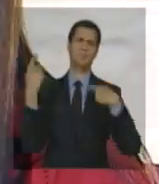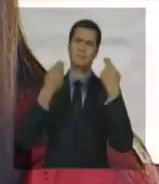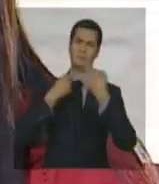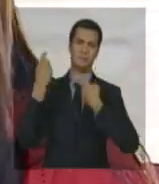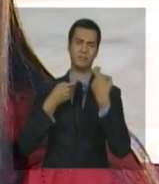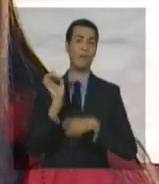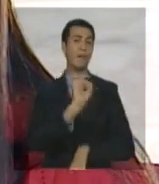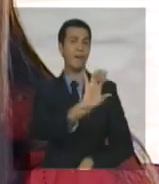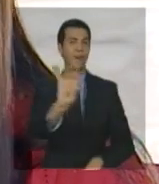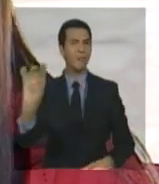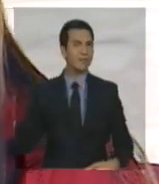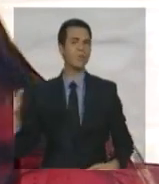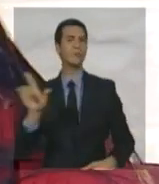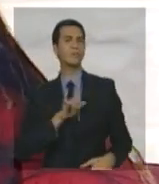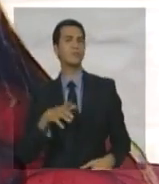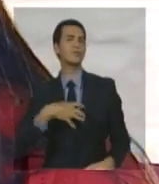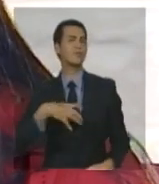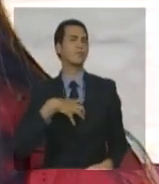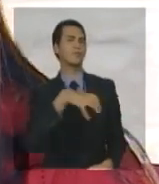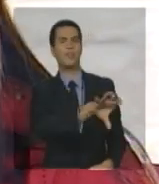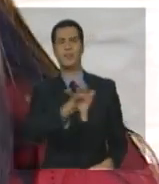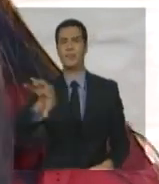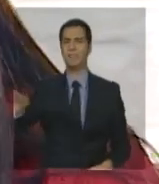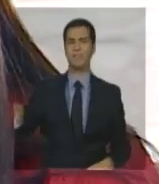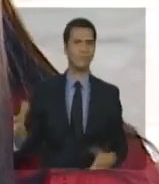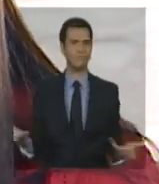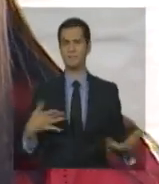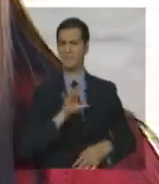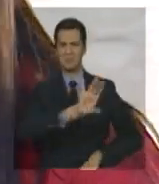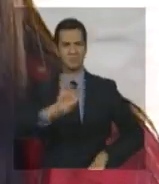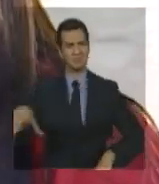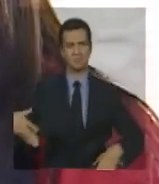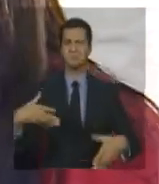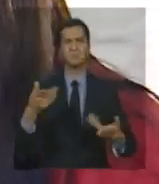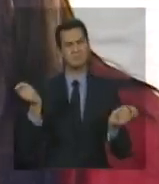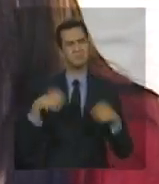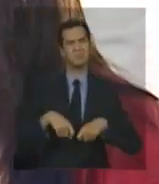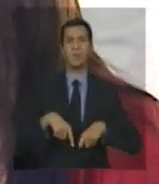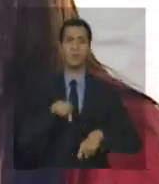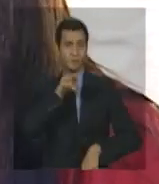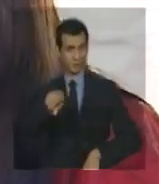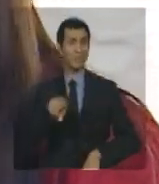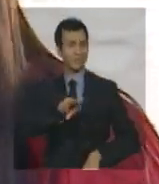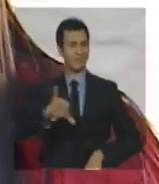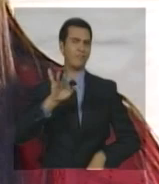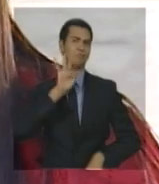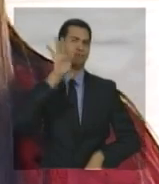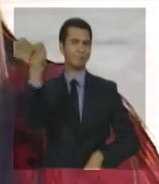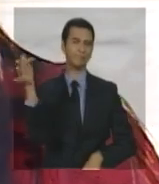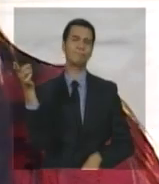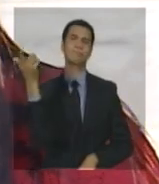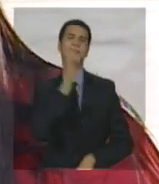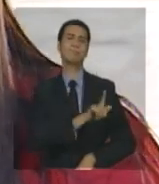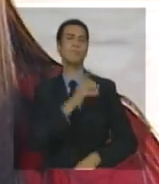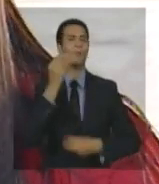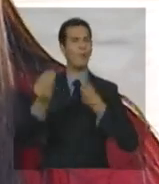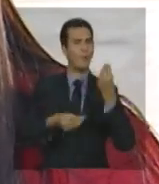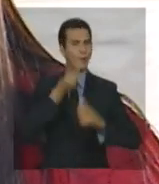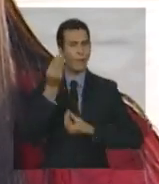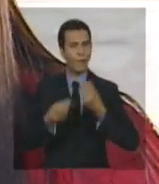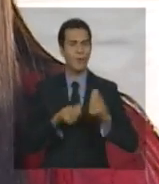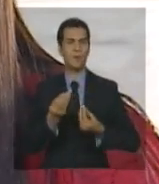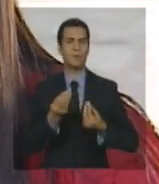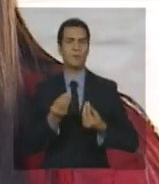cada pessoa constrói isso do seu jeito, da sua maneira, e você vai saber muito bem como